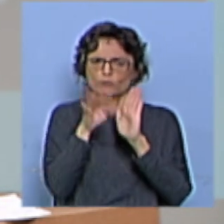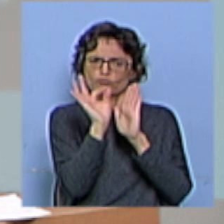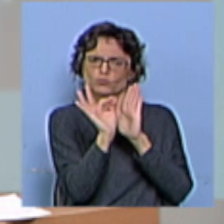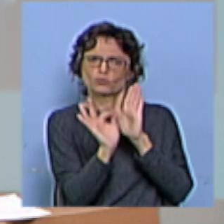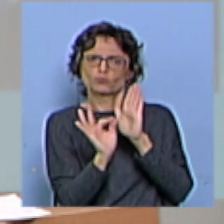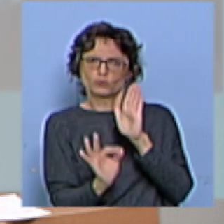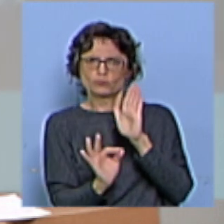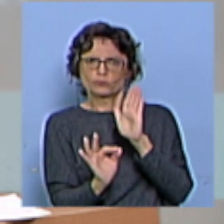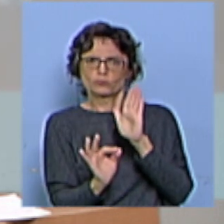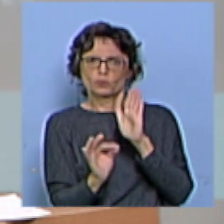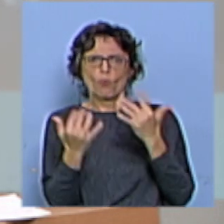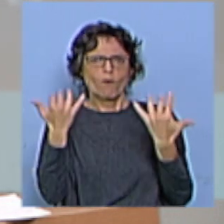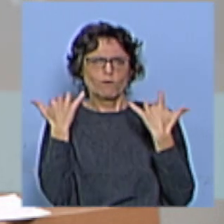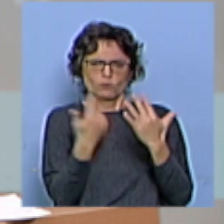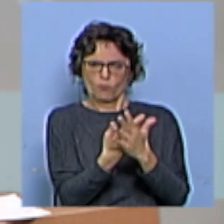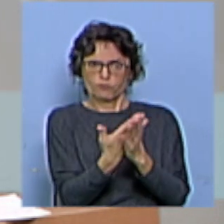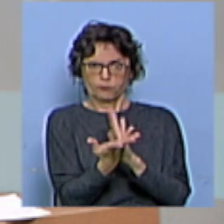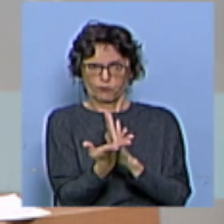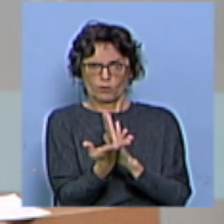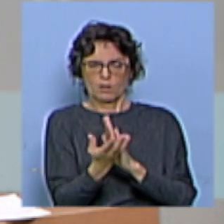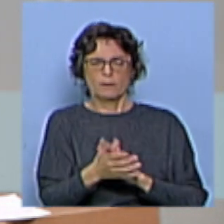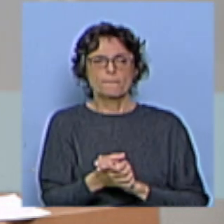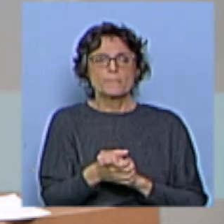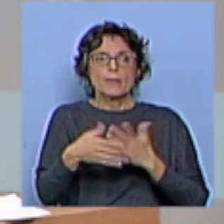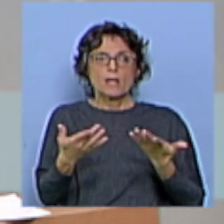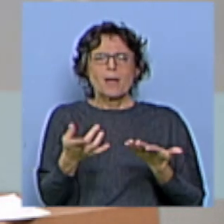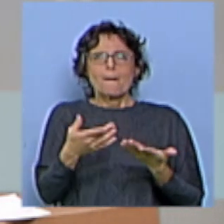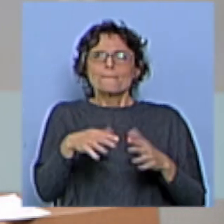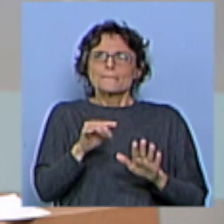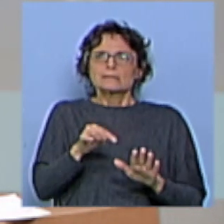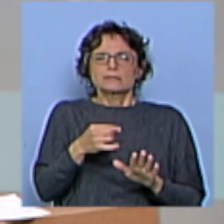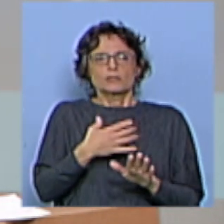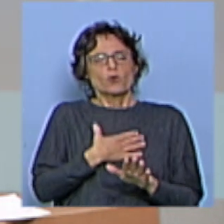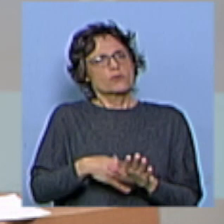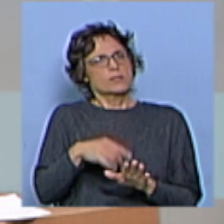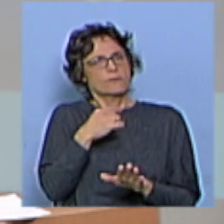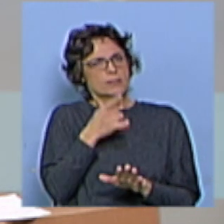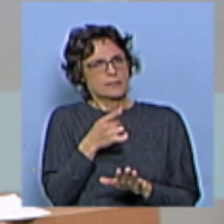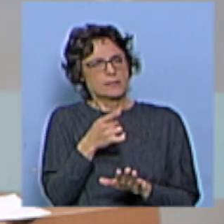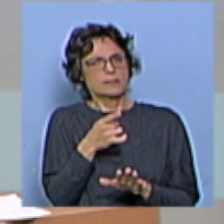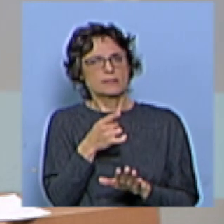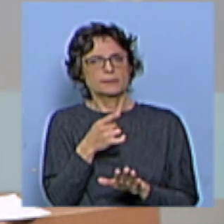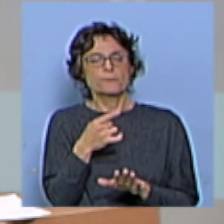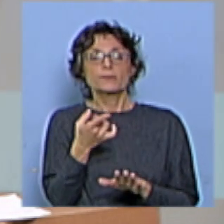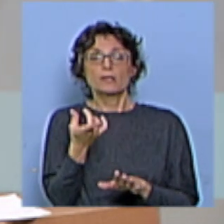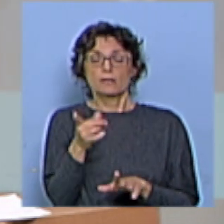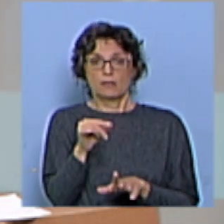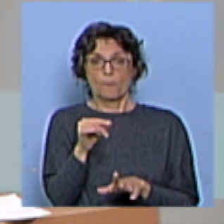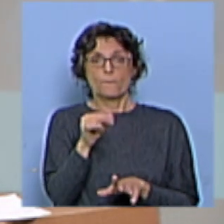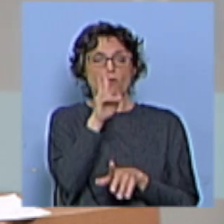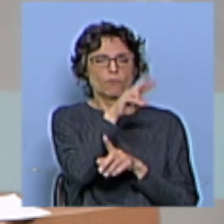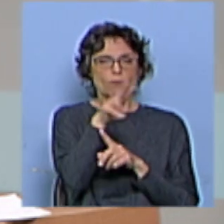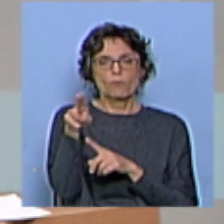sólido e muito importante, mas era importante relevar também alguns museus